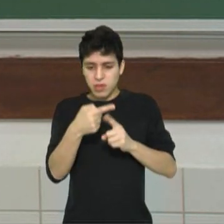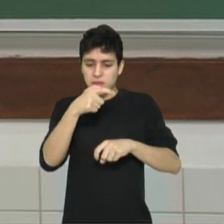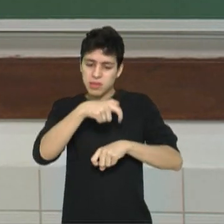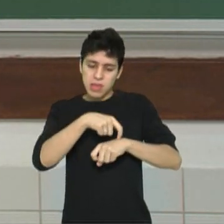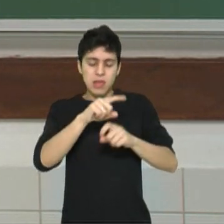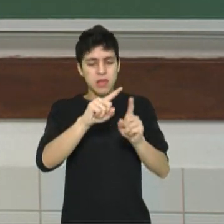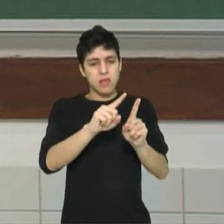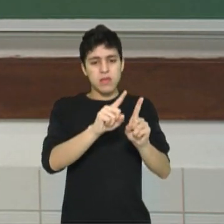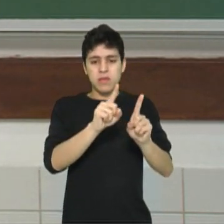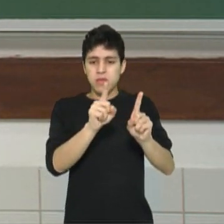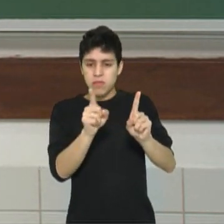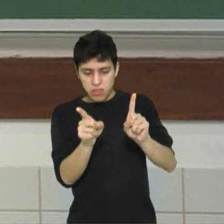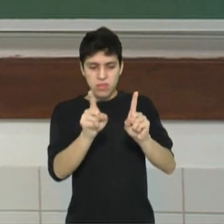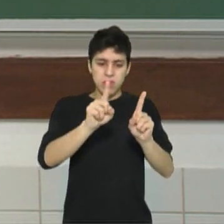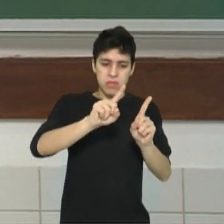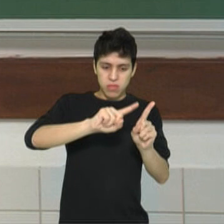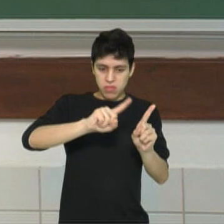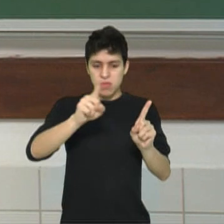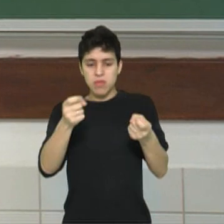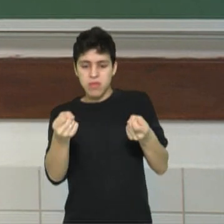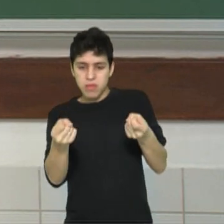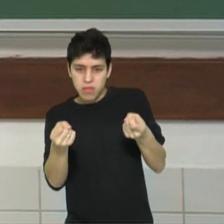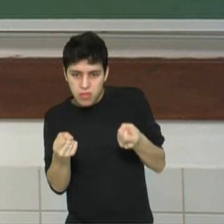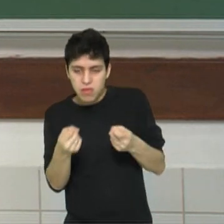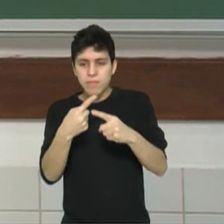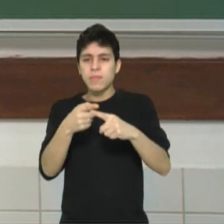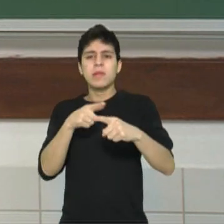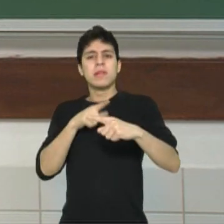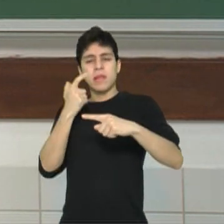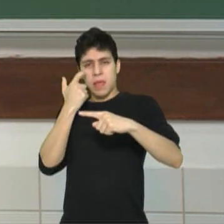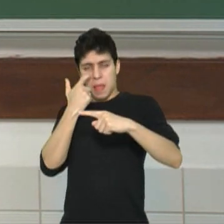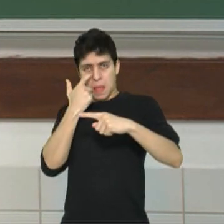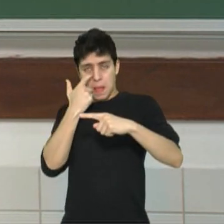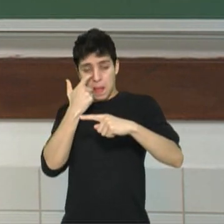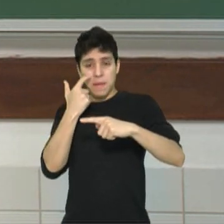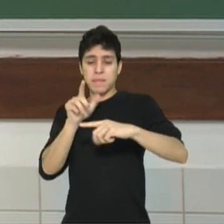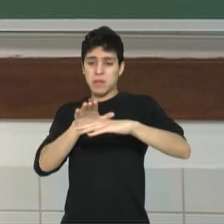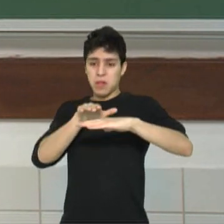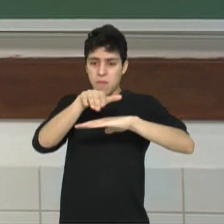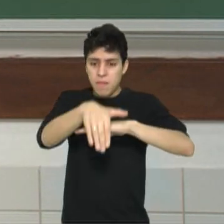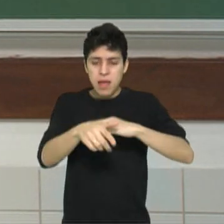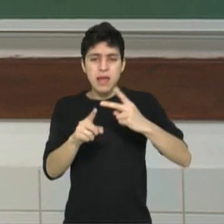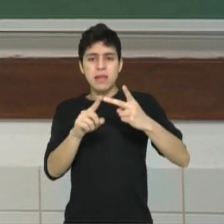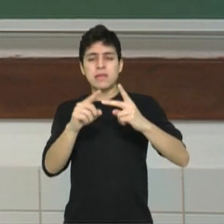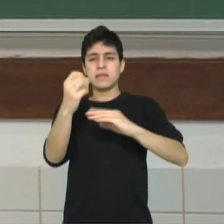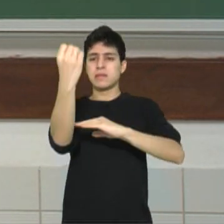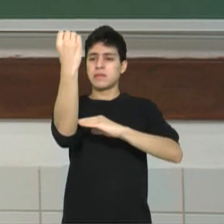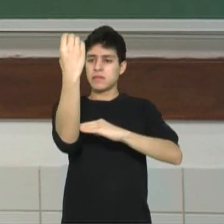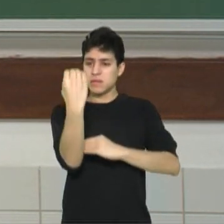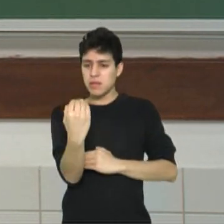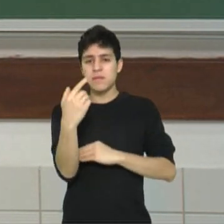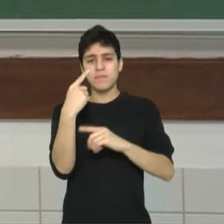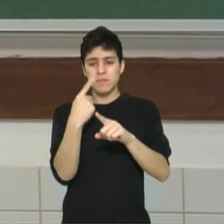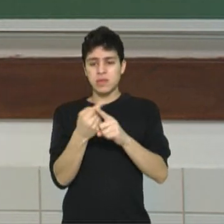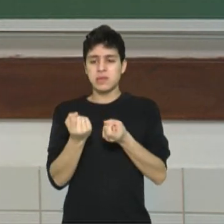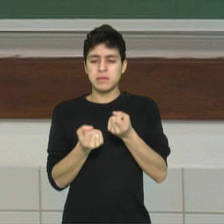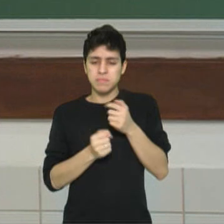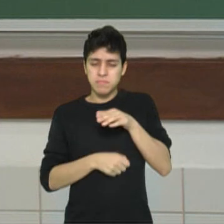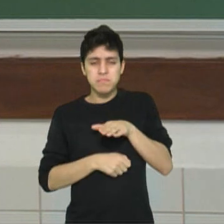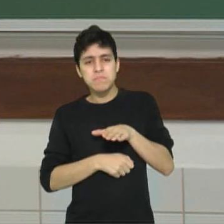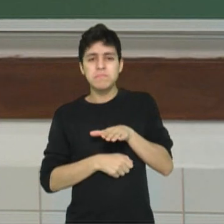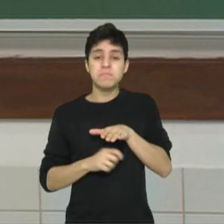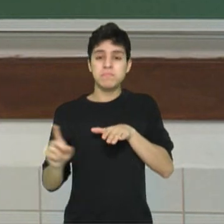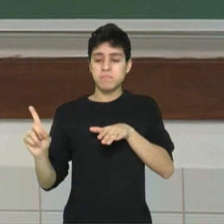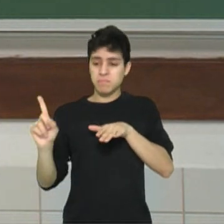em que ele vai ter que reduzir a velocidade, porque tem lombadas, porque tem semáforos, porque tem pedestres, né? Porque